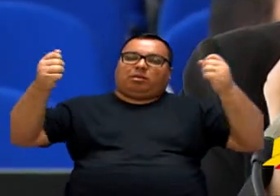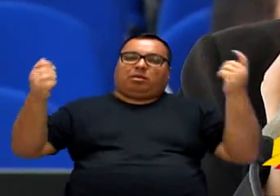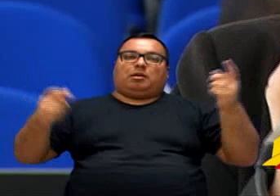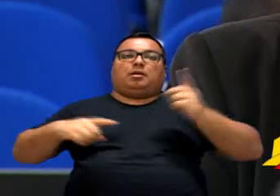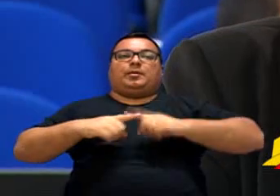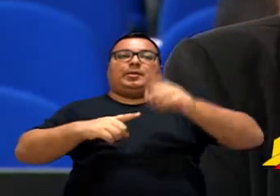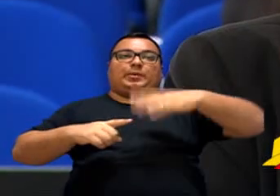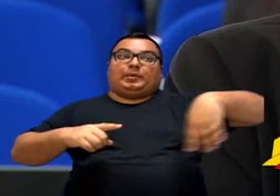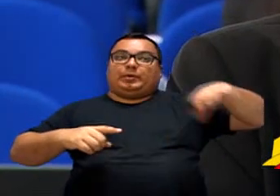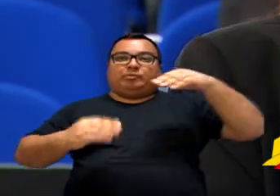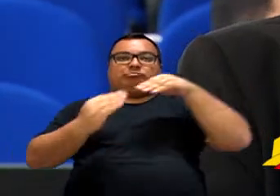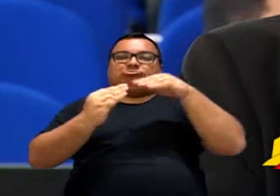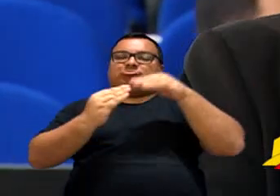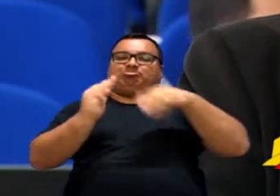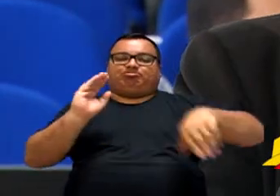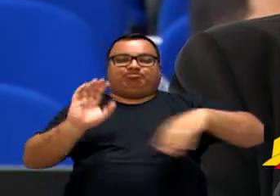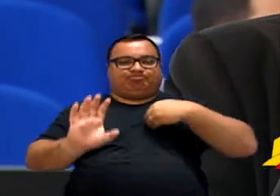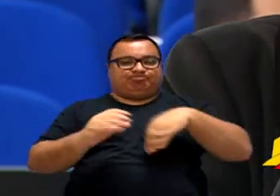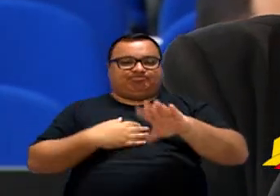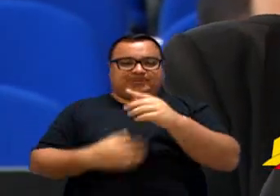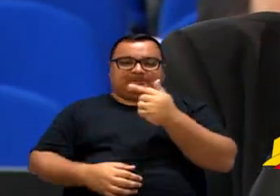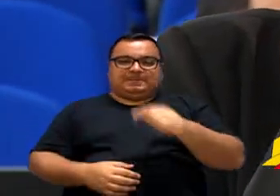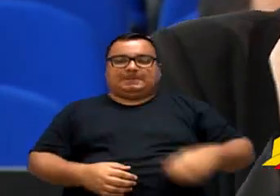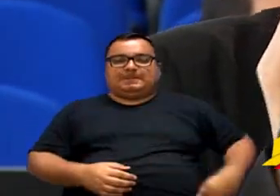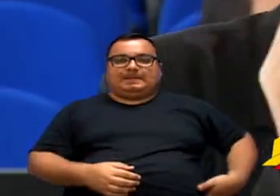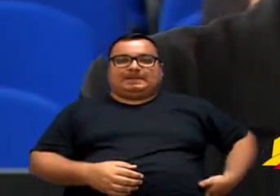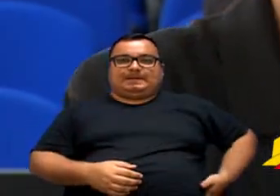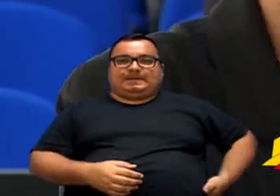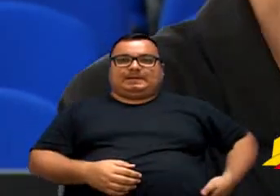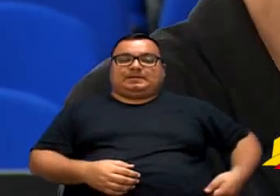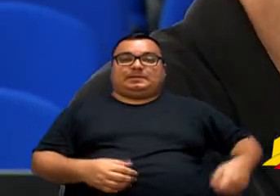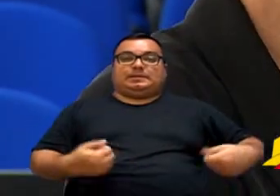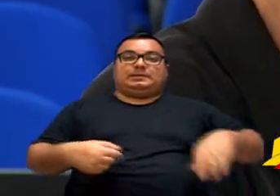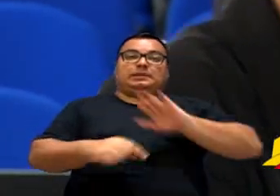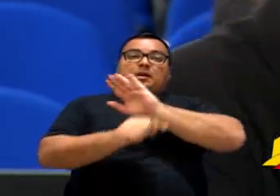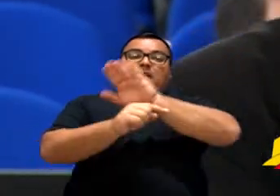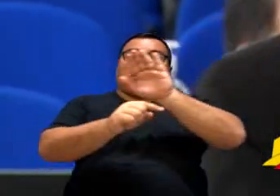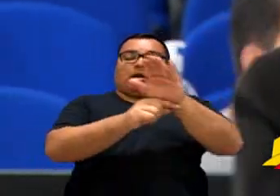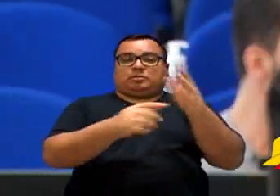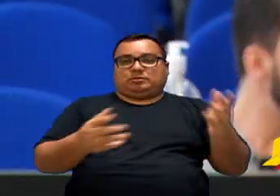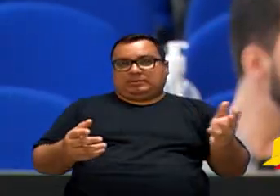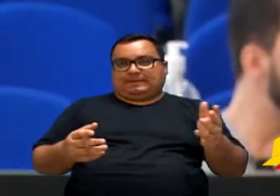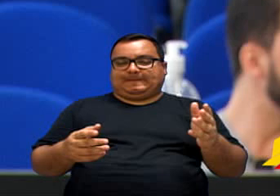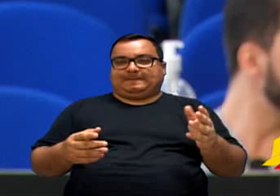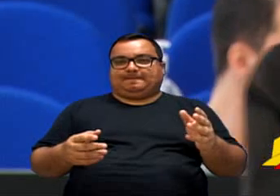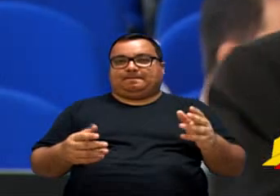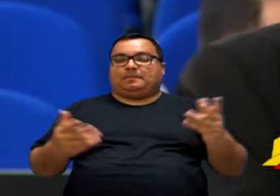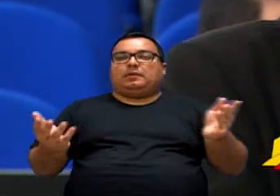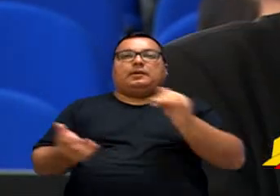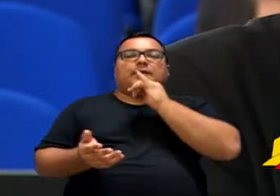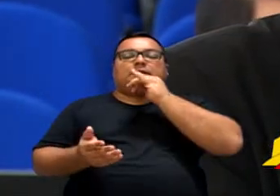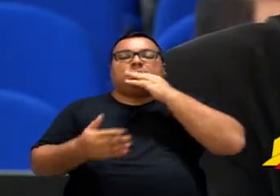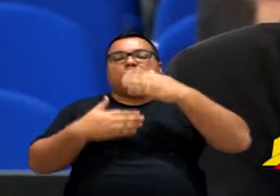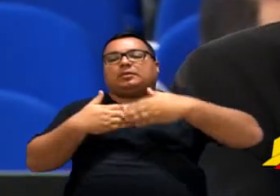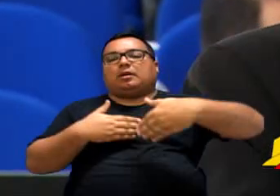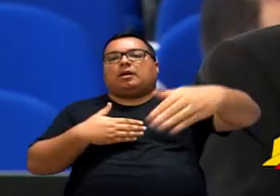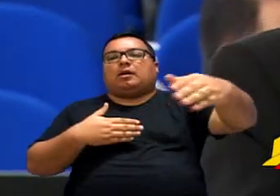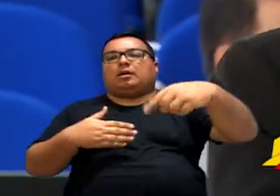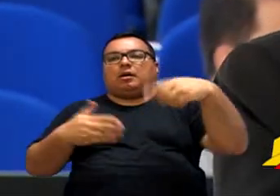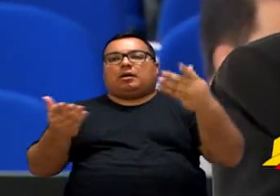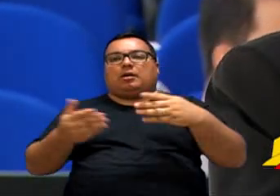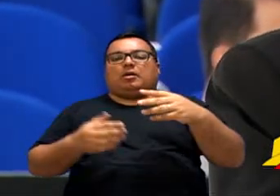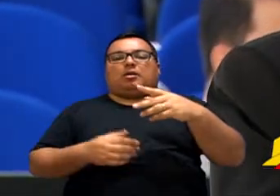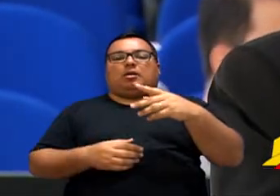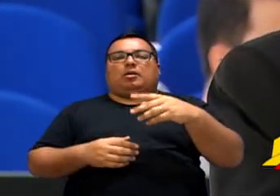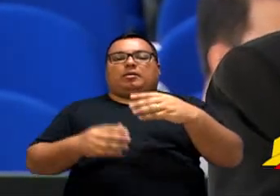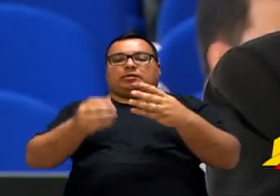incompreensão. E sempre, né, quando há uma conquista, digo agora a questão do reajuste do